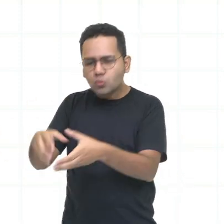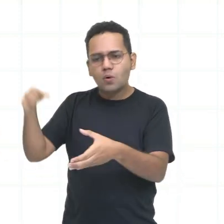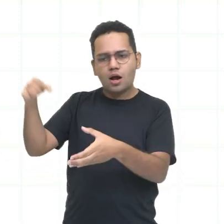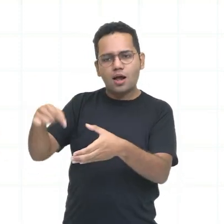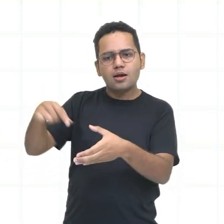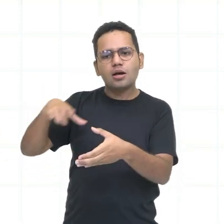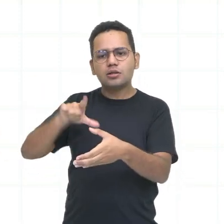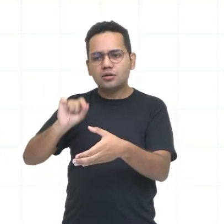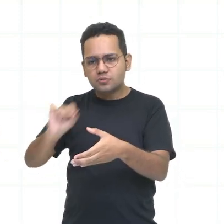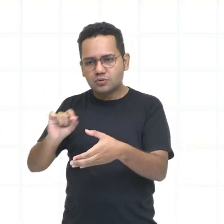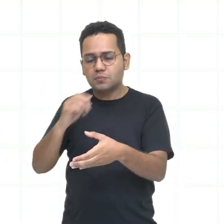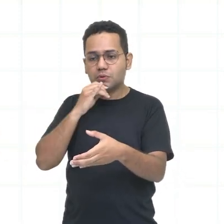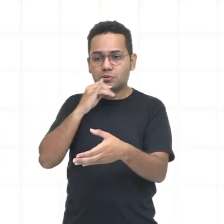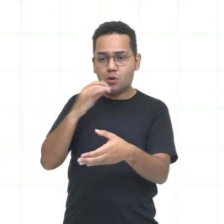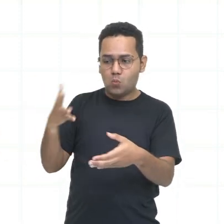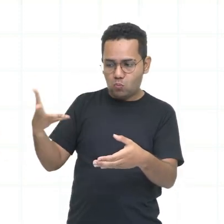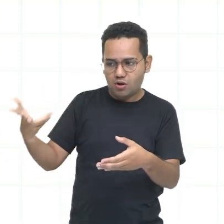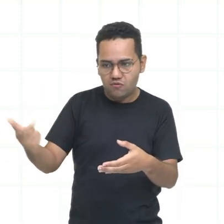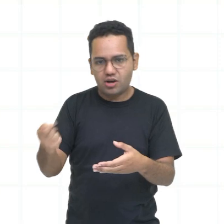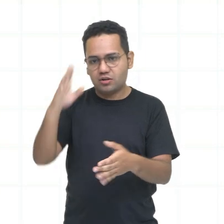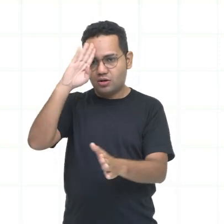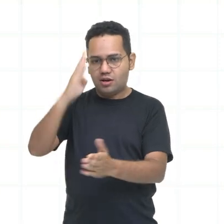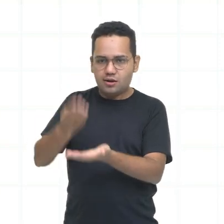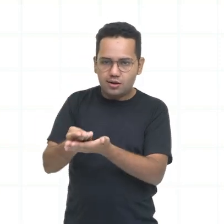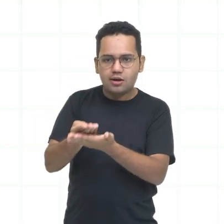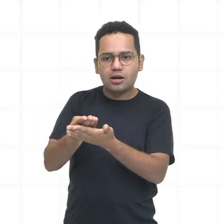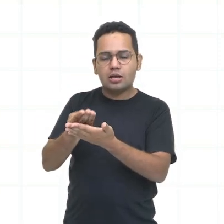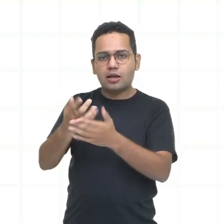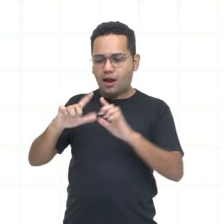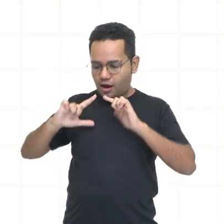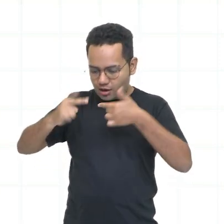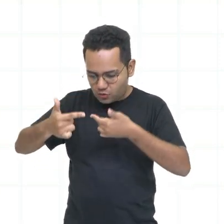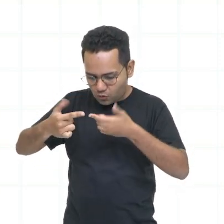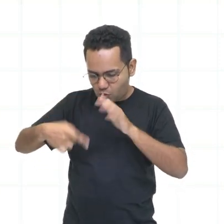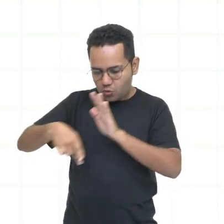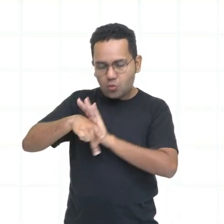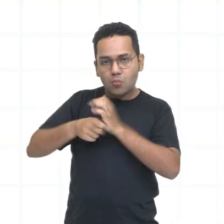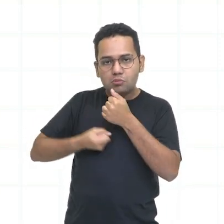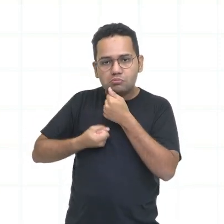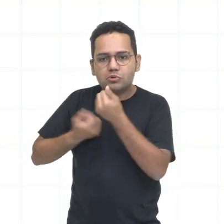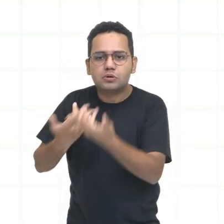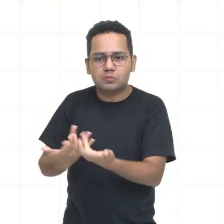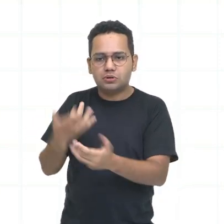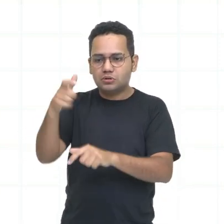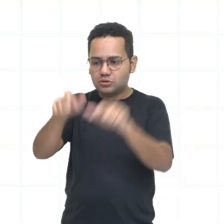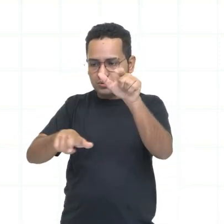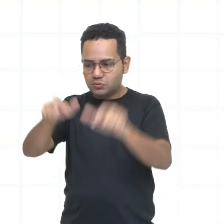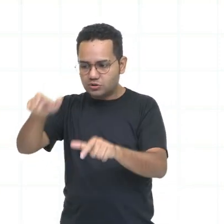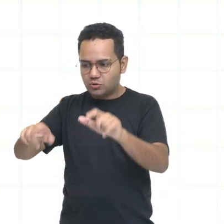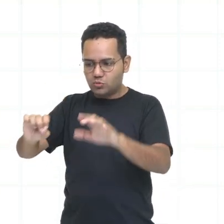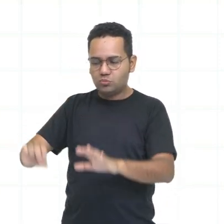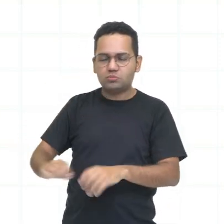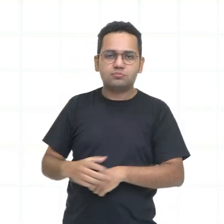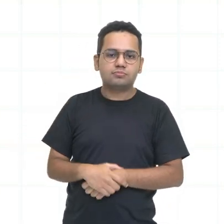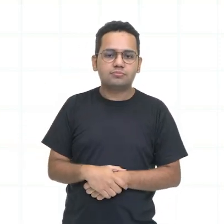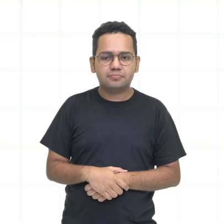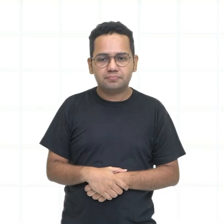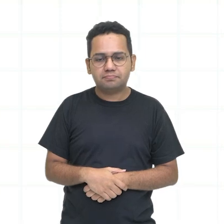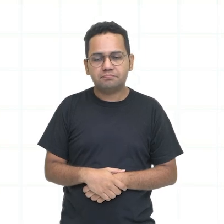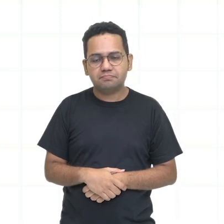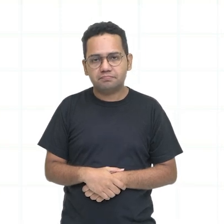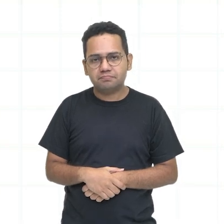um indivíduo. Então, identidade, a definição de identidade, né? É o grupo, esse set aqui é o amontoado, é o conjunto